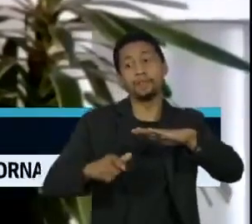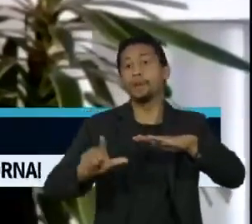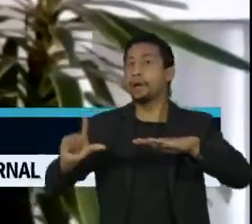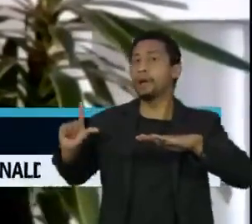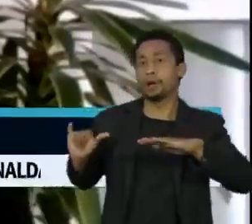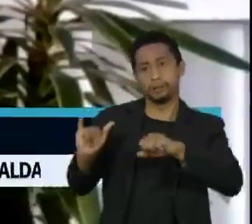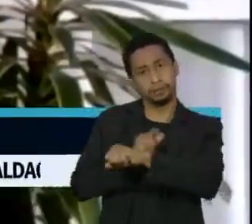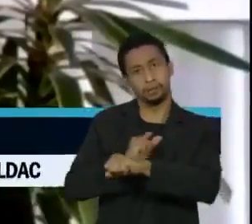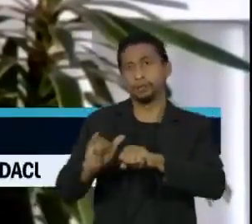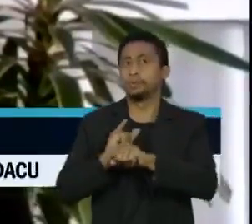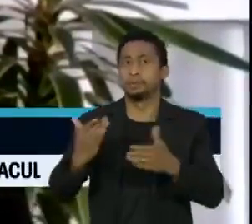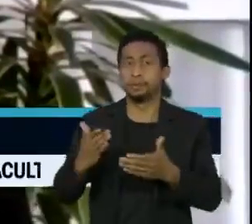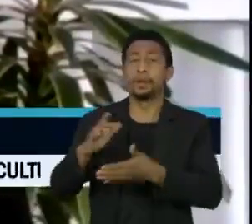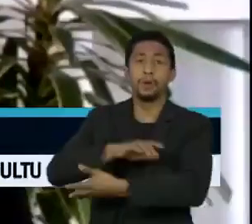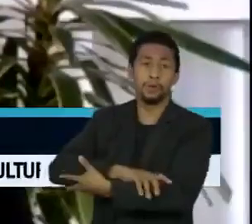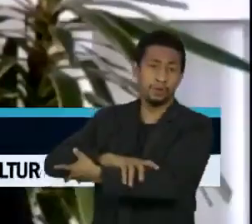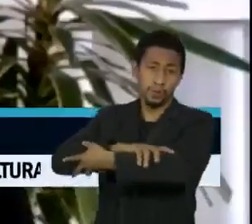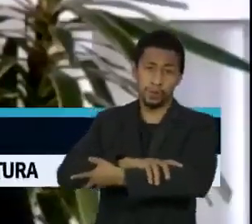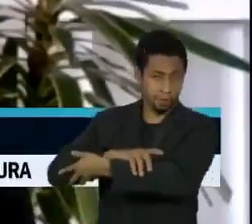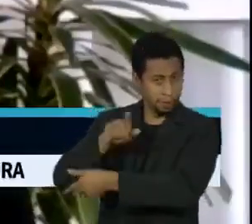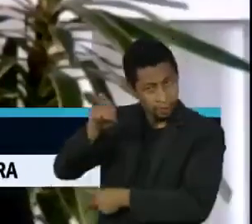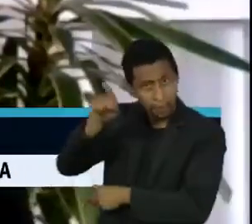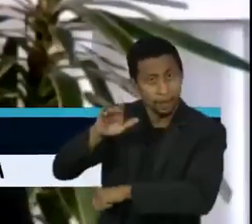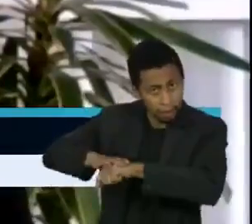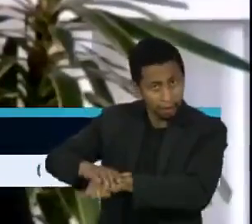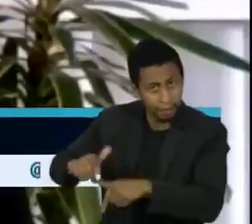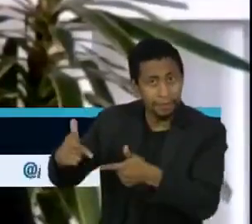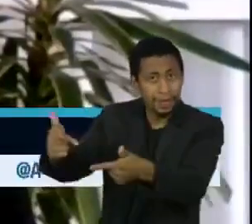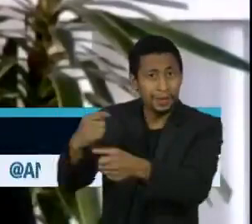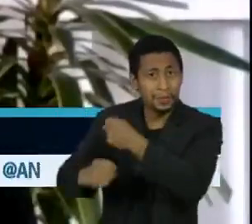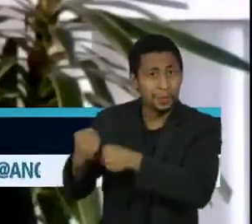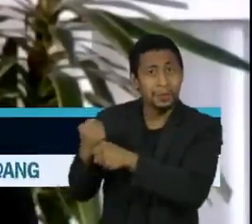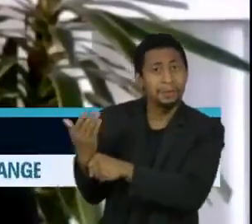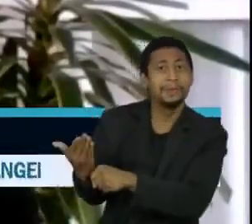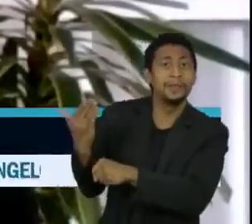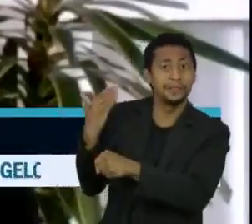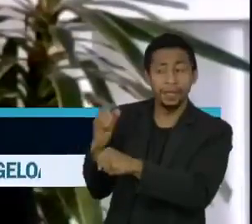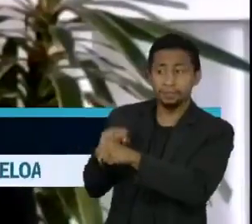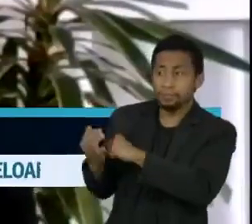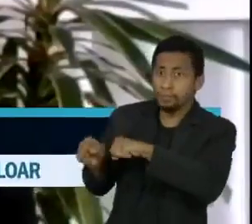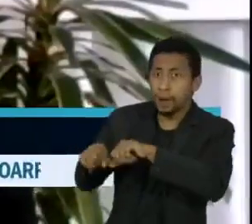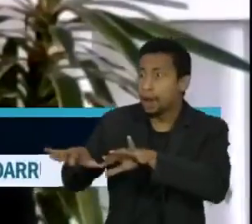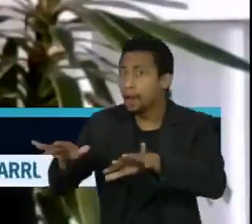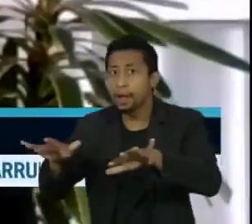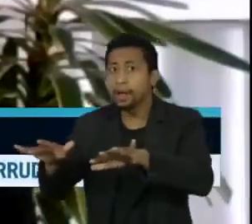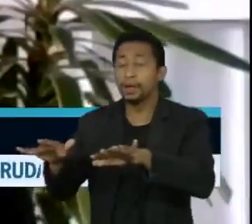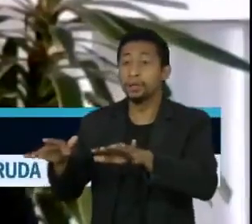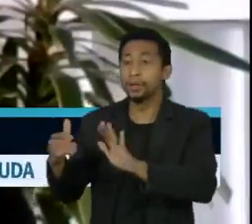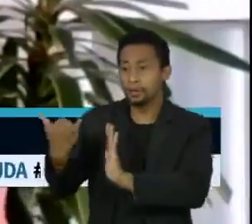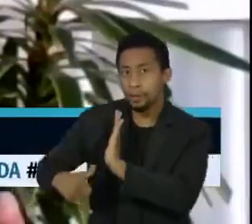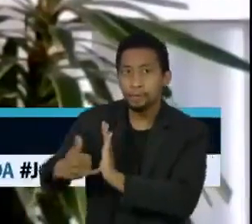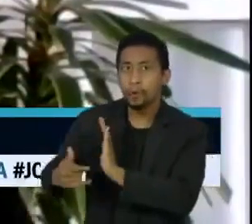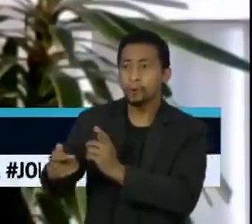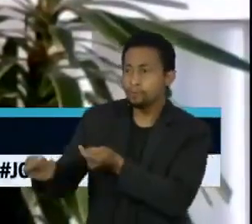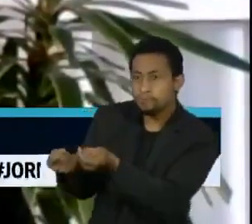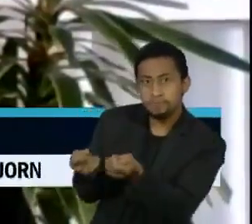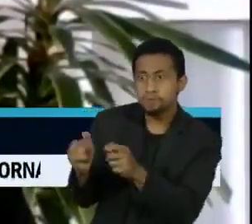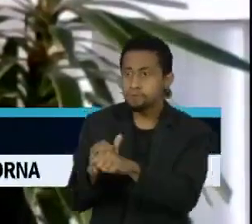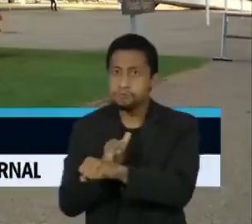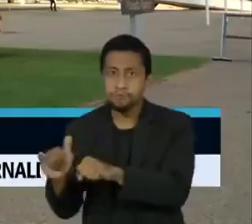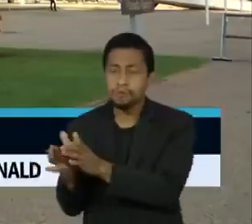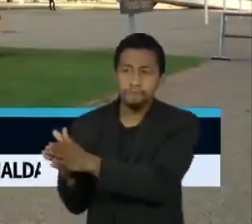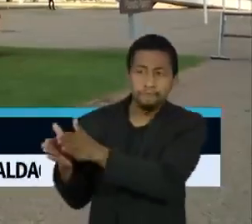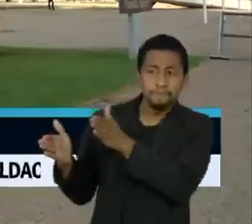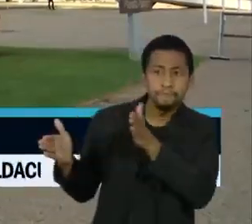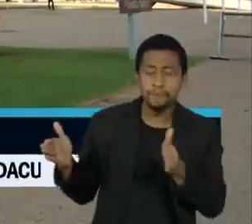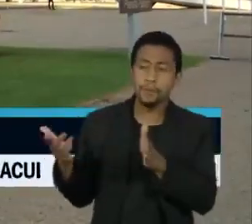União Europeia fez diante da própria pandemia no ano passado, a suspensão das suas regras fiscais e concebeu um plano de médio